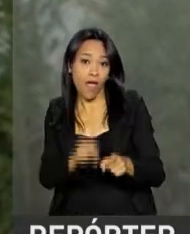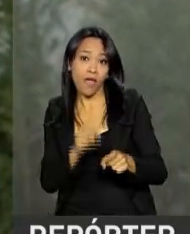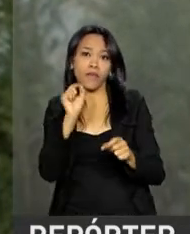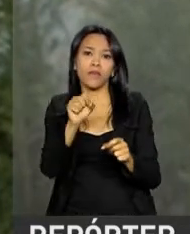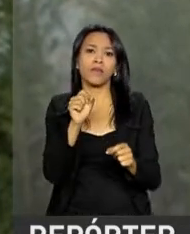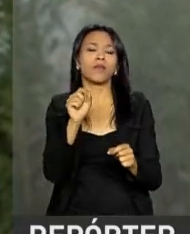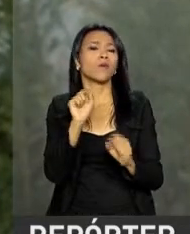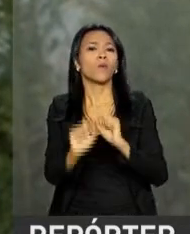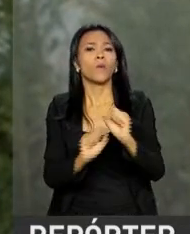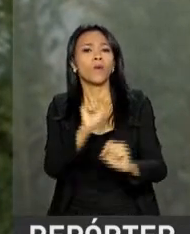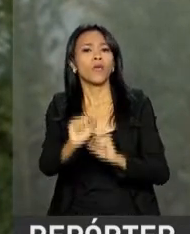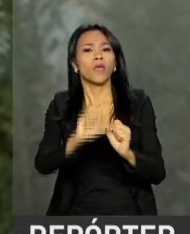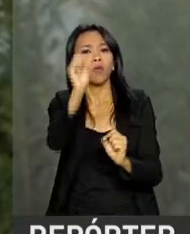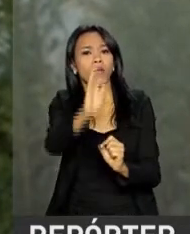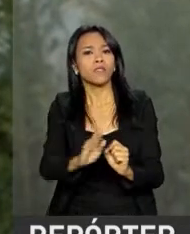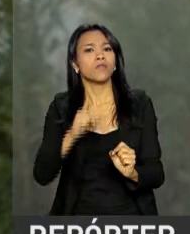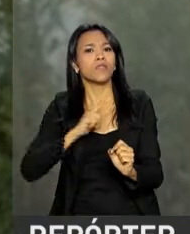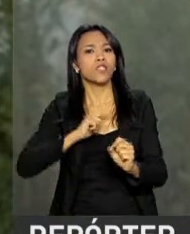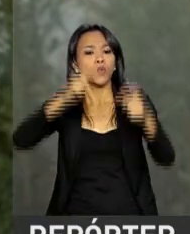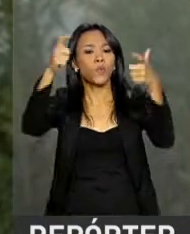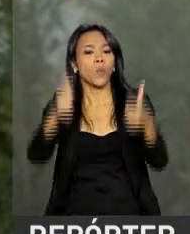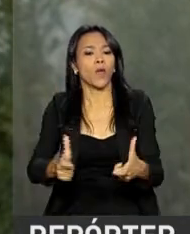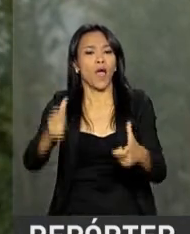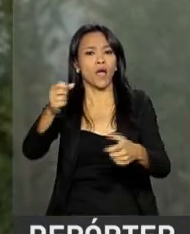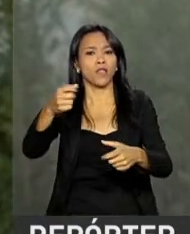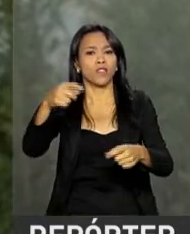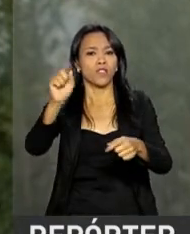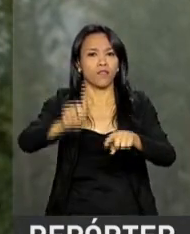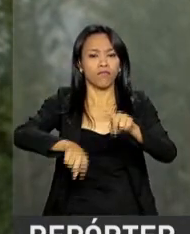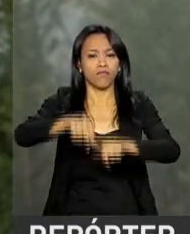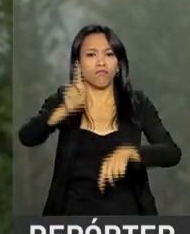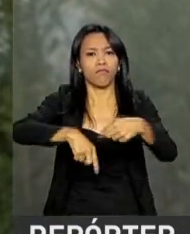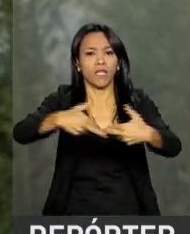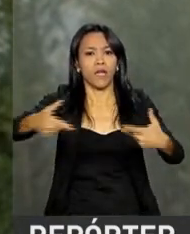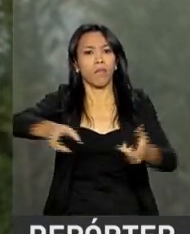brasileiras em uma plataforma de exportação, principalmente para os países da região.